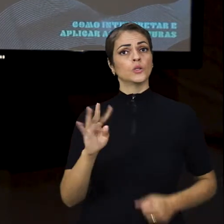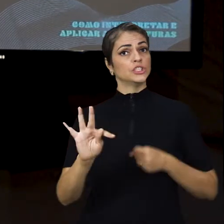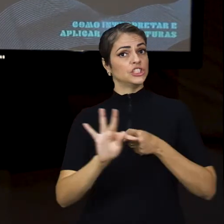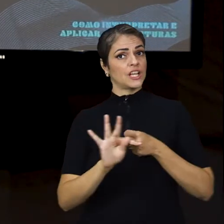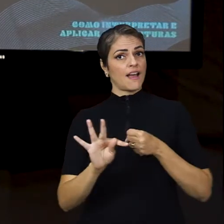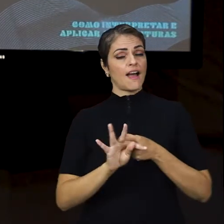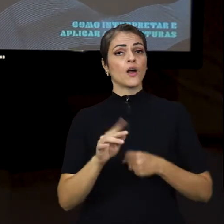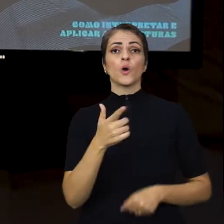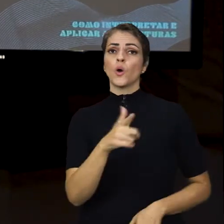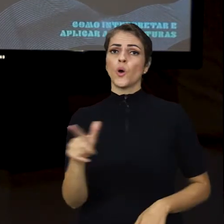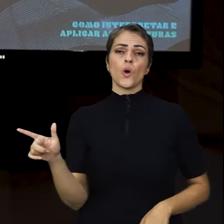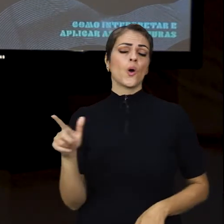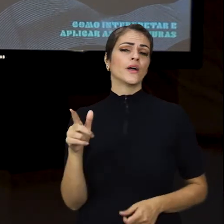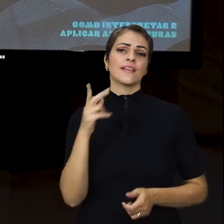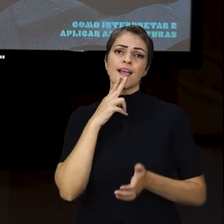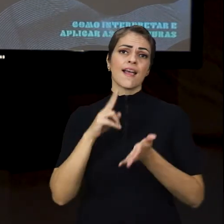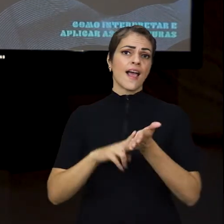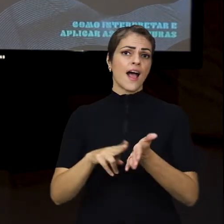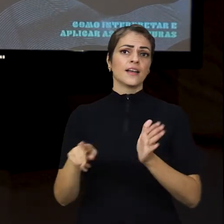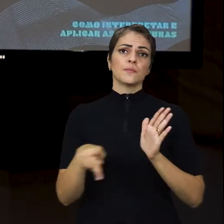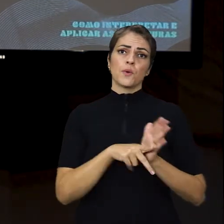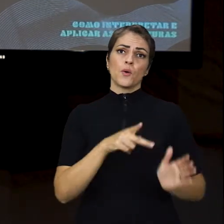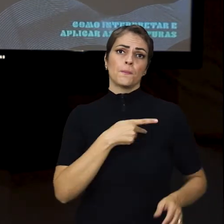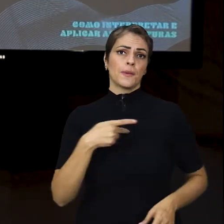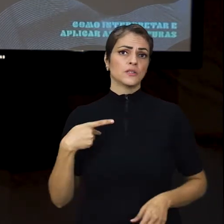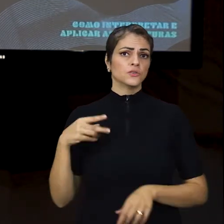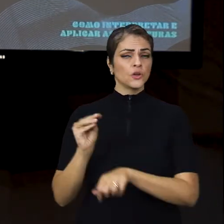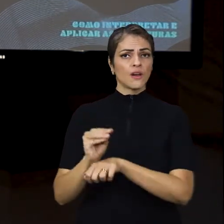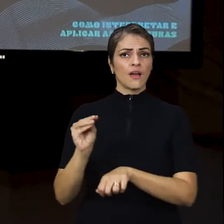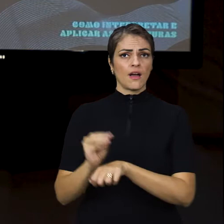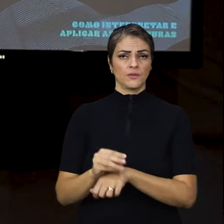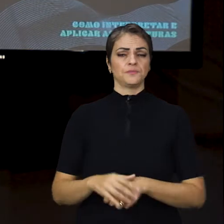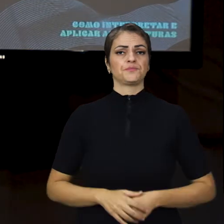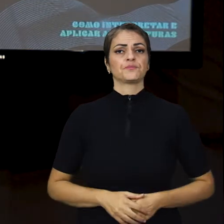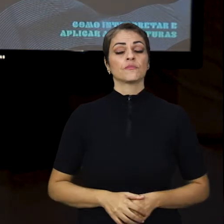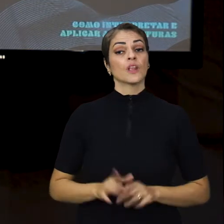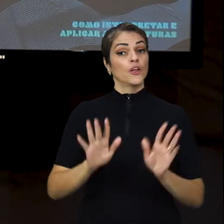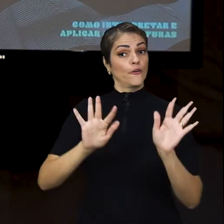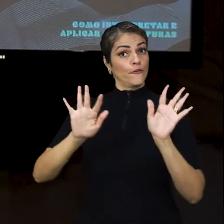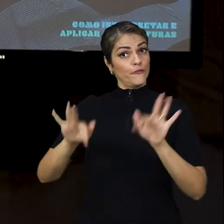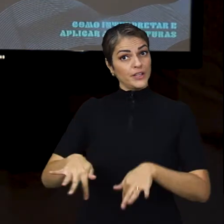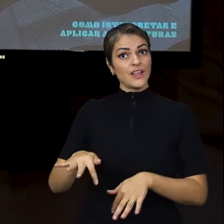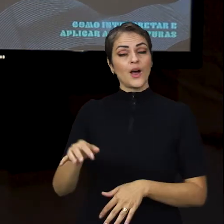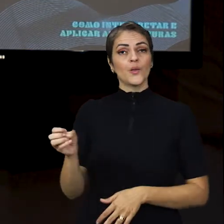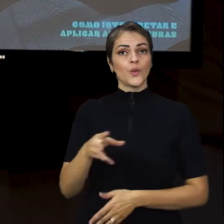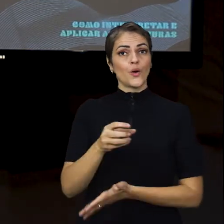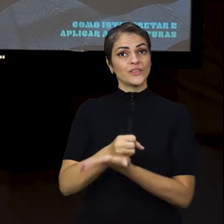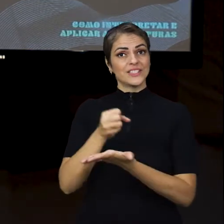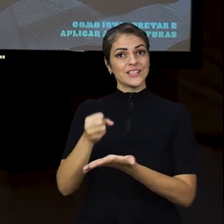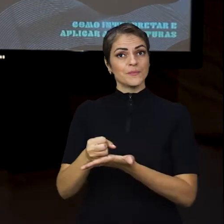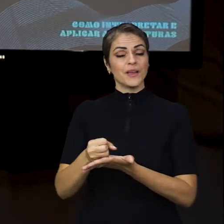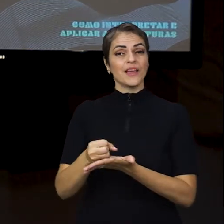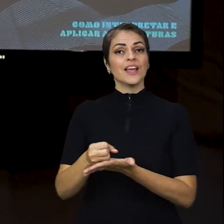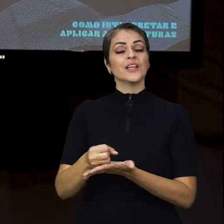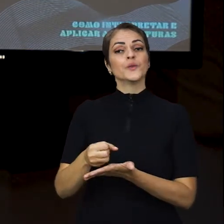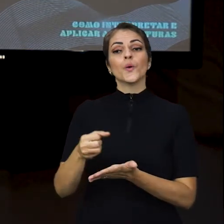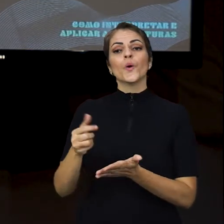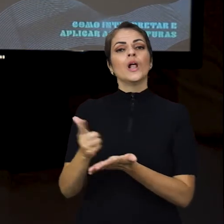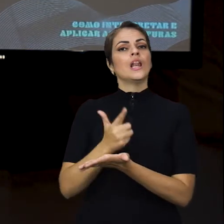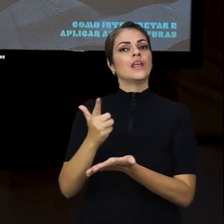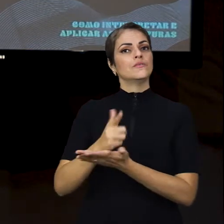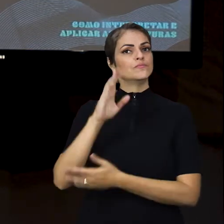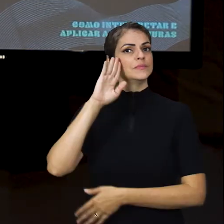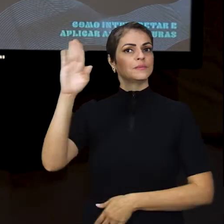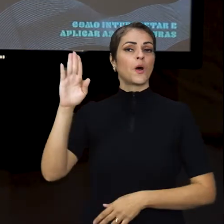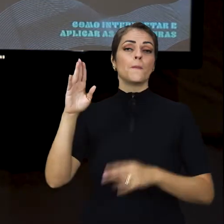cartas pastorais também no Novo Testamento. E nós concluímos o Novo Testamento com um livro essencialmente profético,